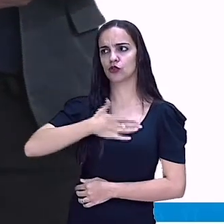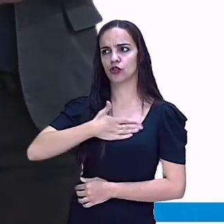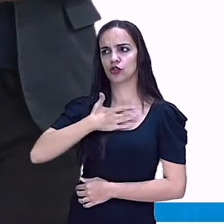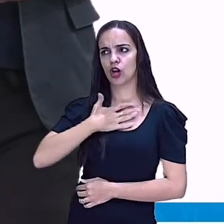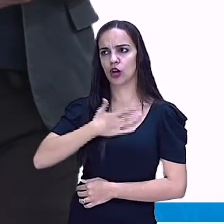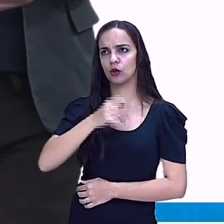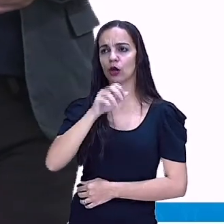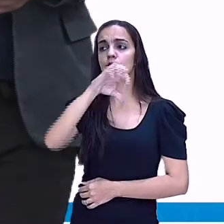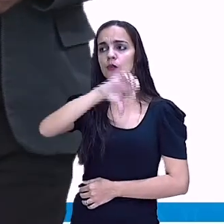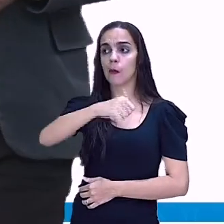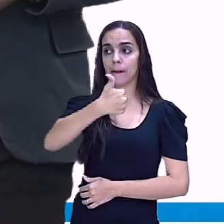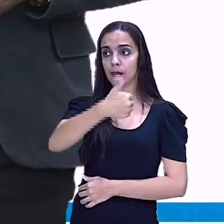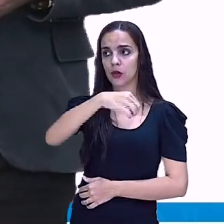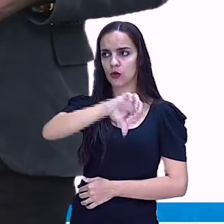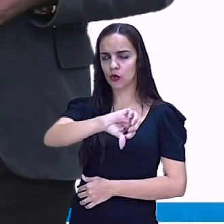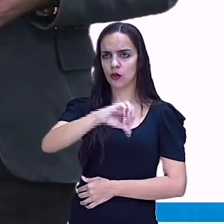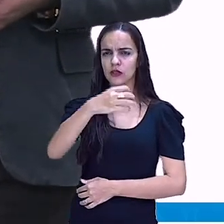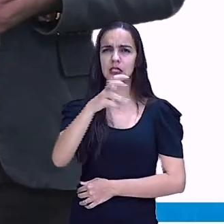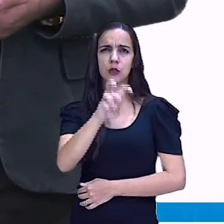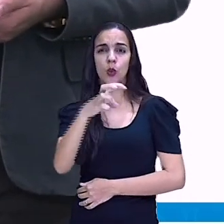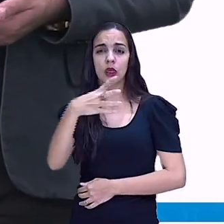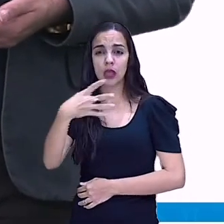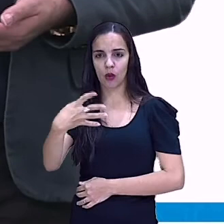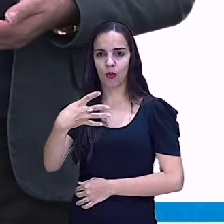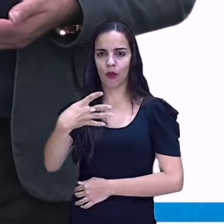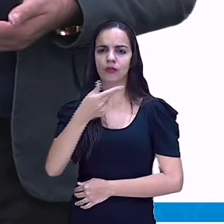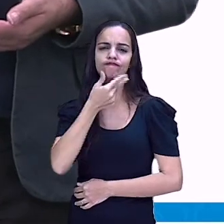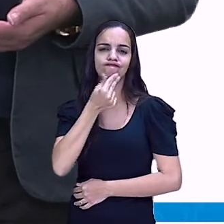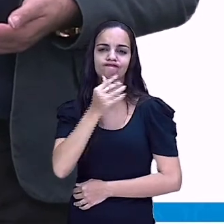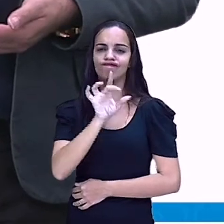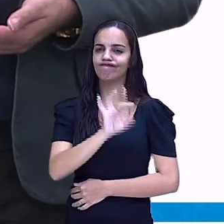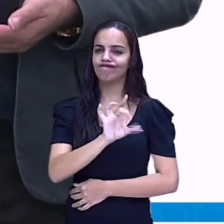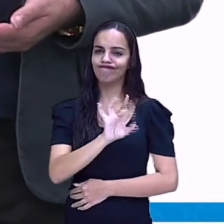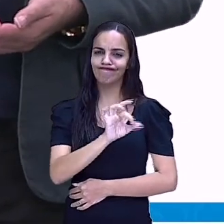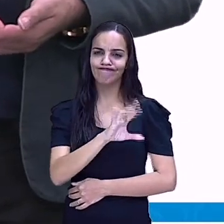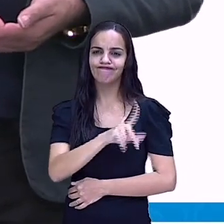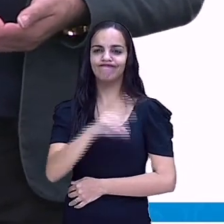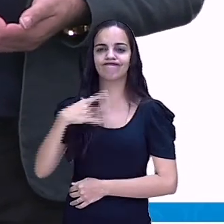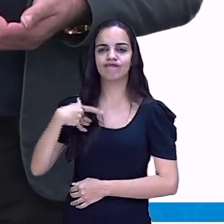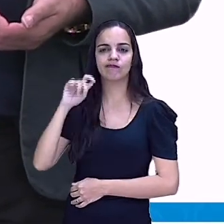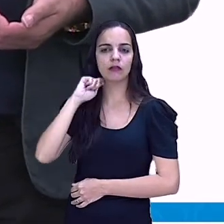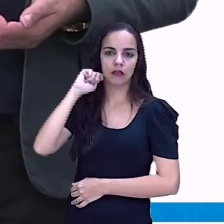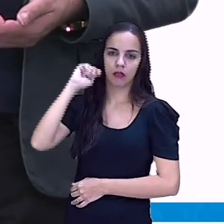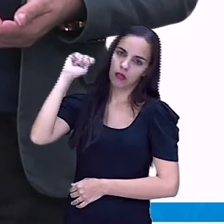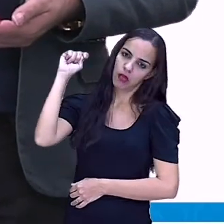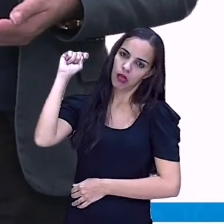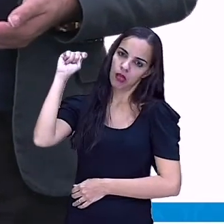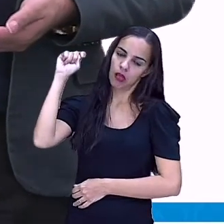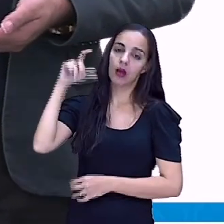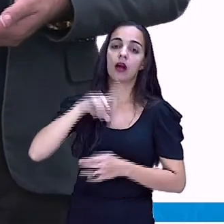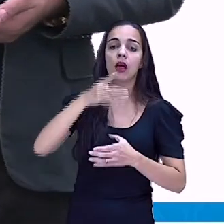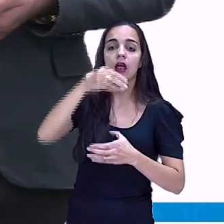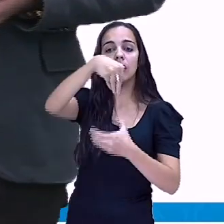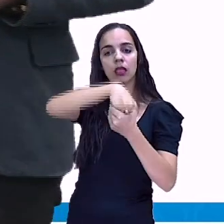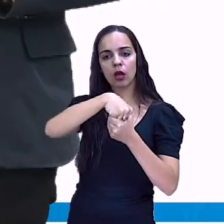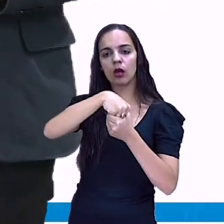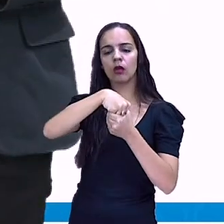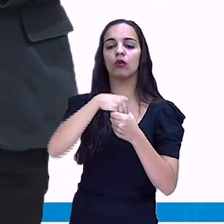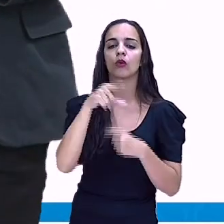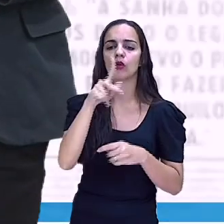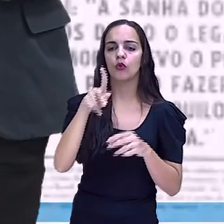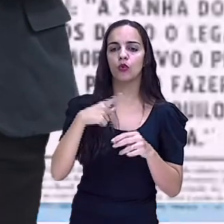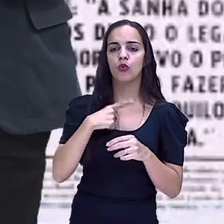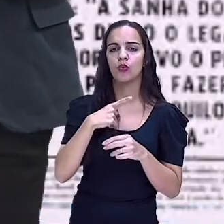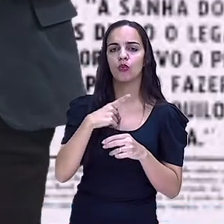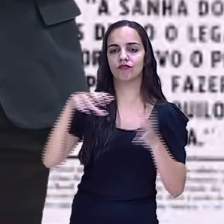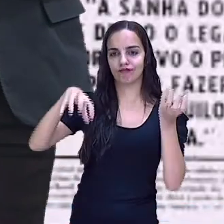1954, cometeu suicídio no Palácio do Catete, sede do governo, chegando assim